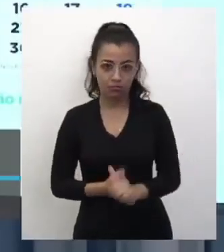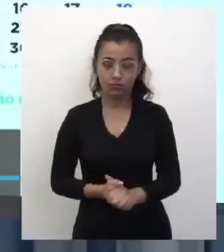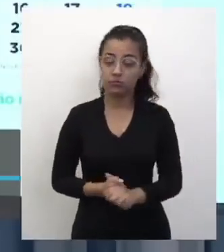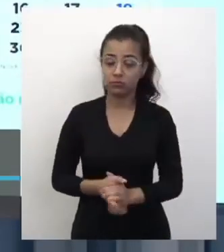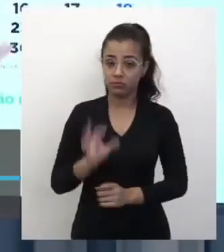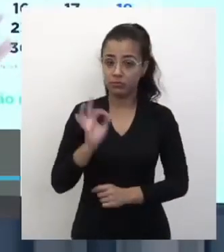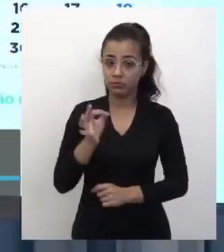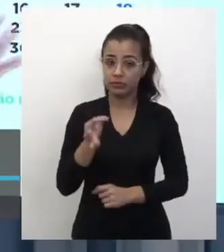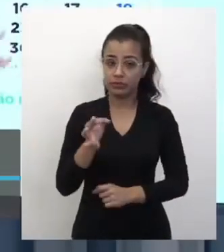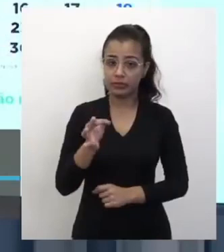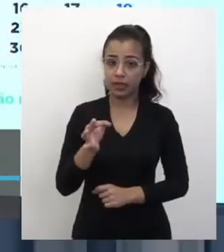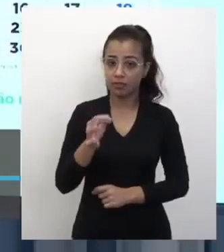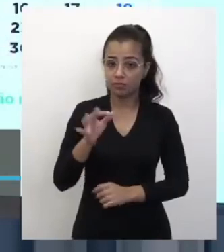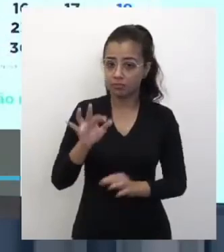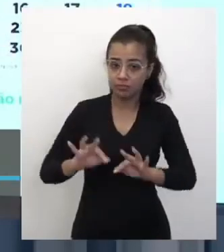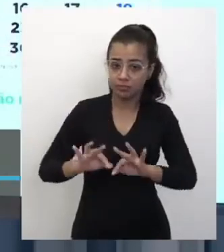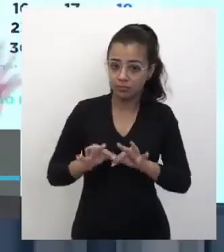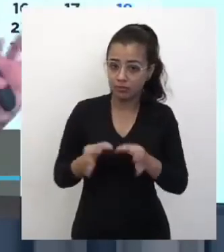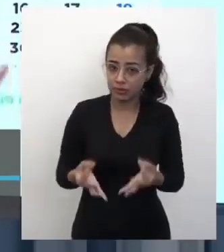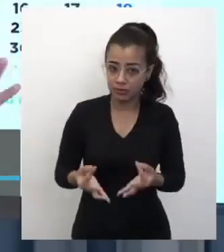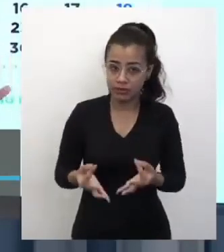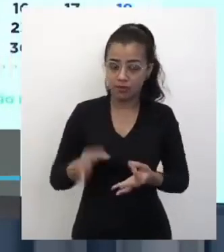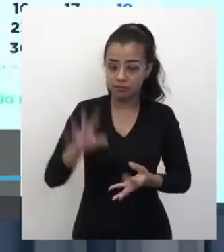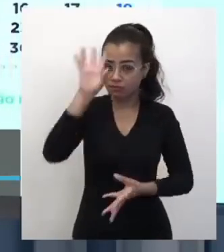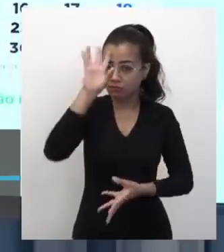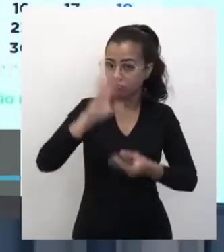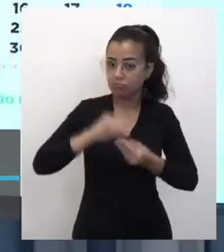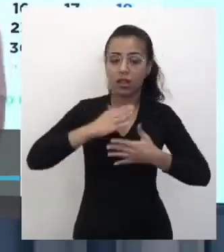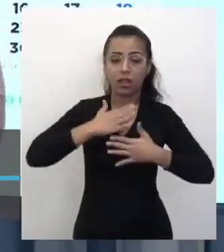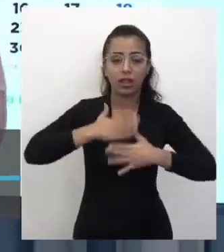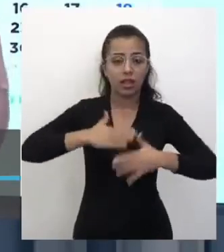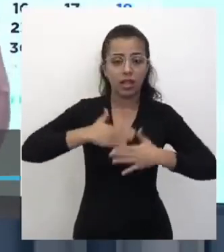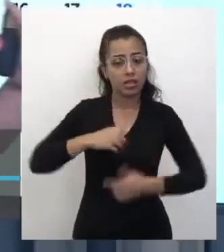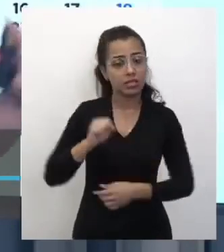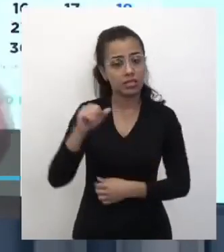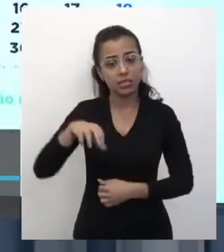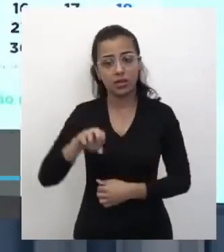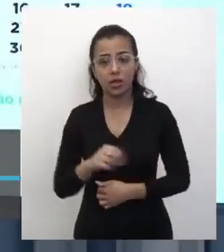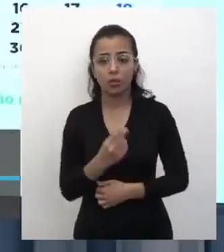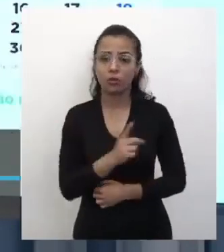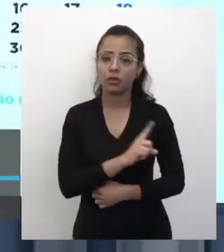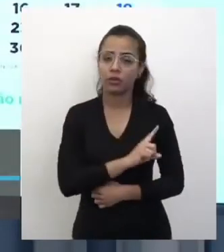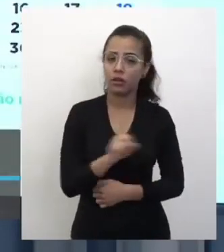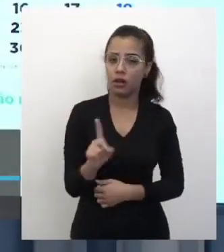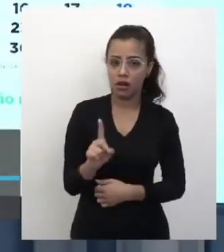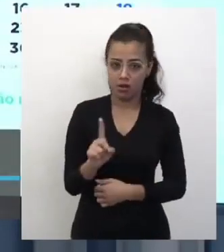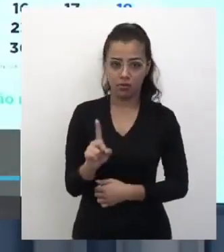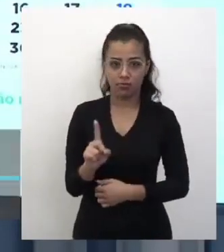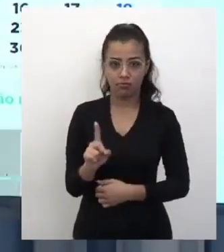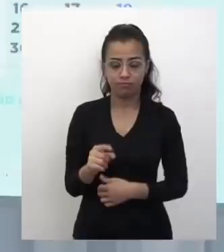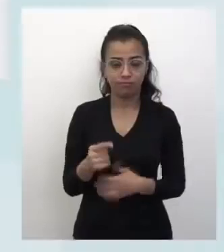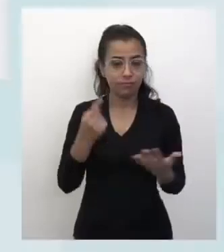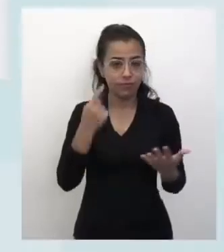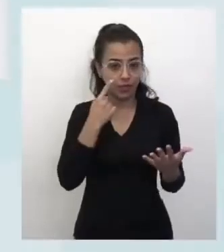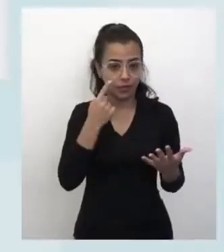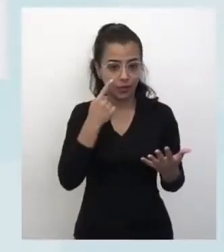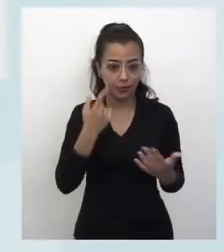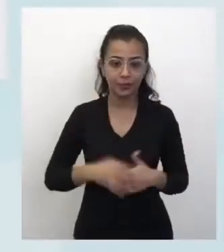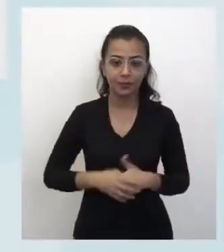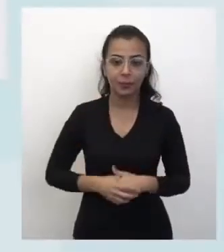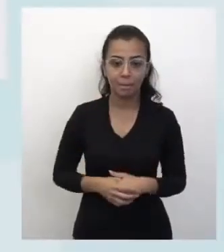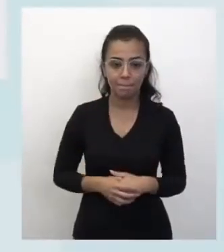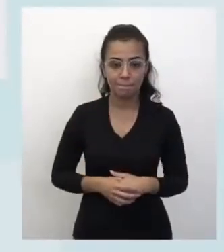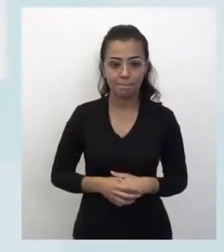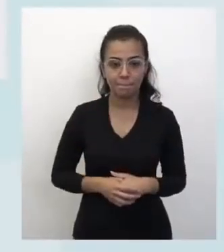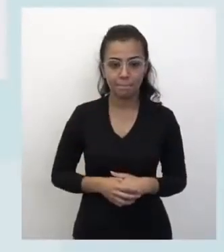A ideia é bem simples mesmo, a resolução é bem tranquila. É sim ou não, como eu comentei aí com vocês. Então pode pôr na telinha para eles, diretor, que a